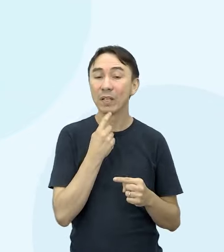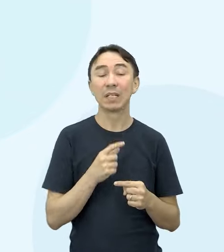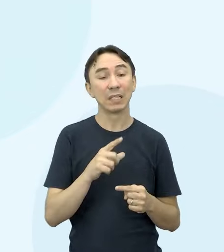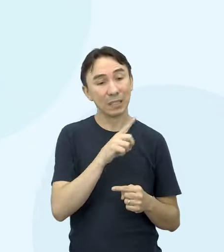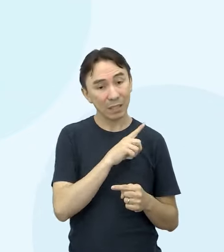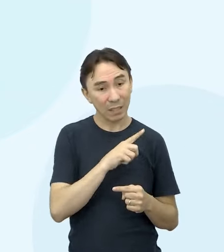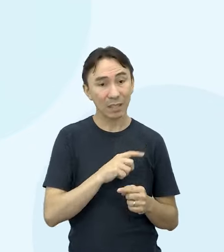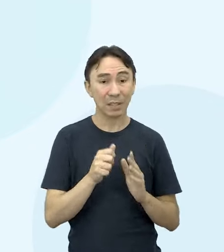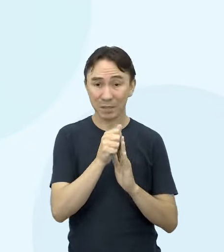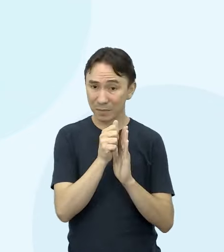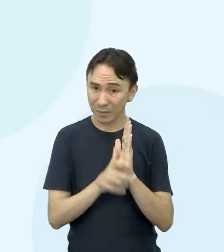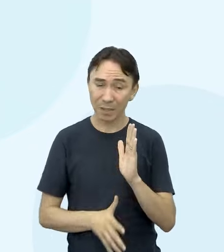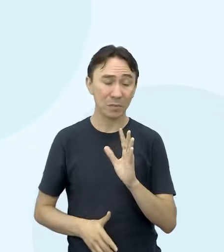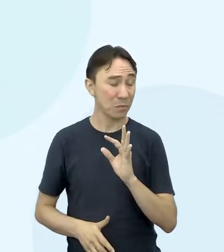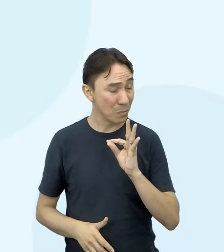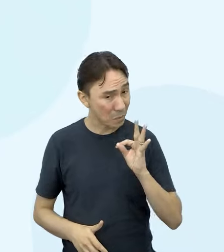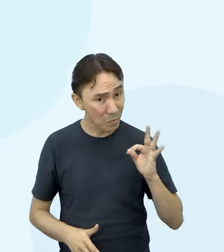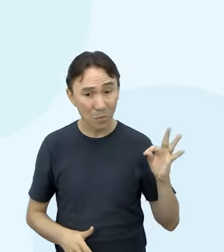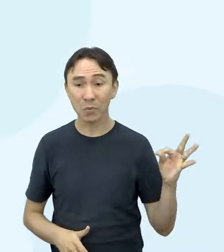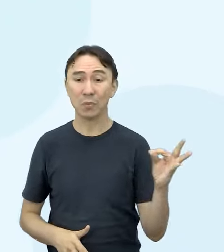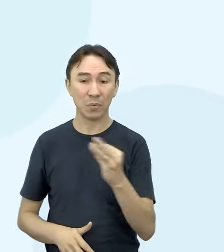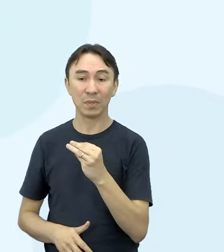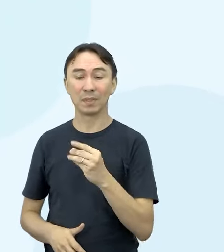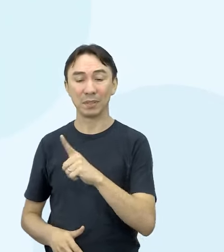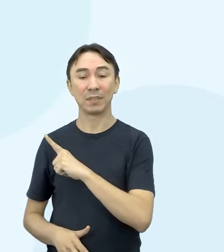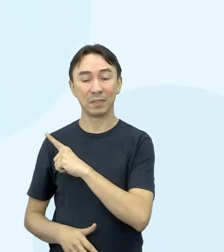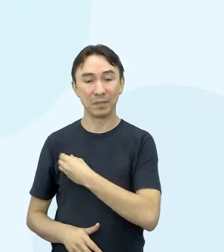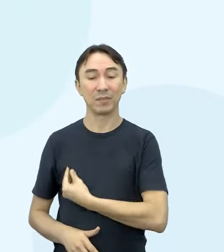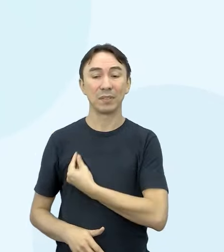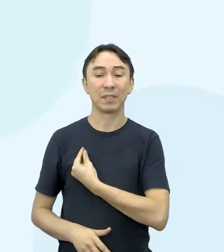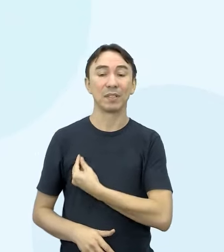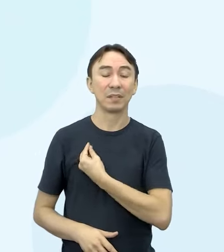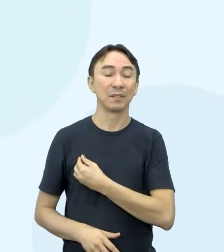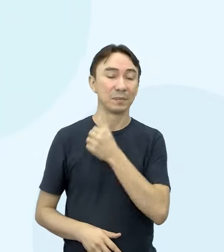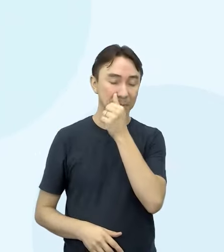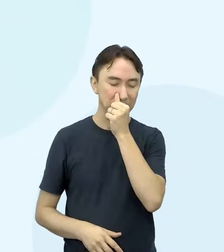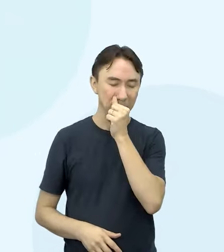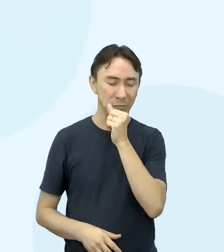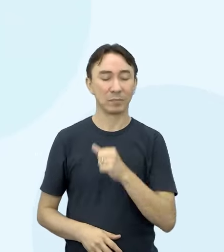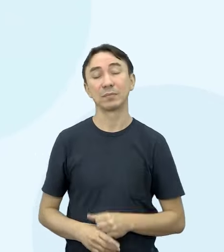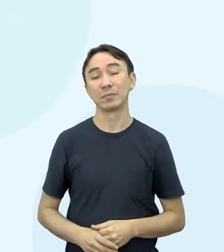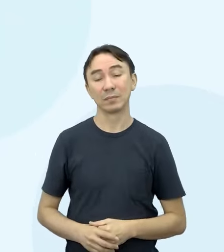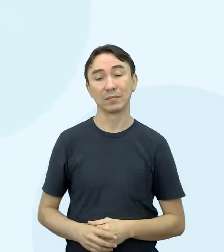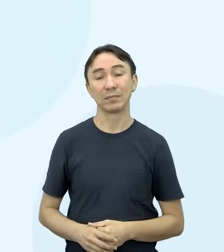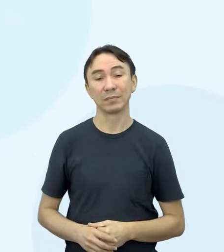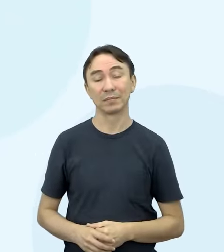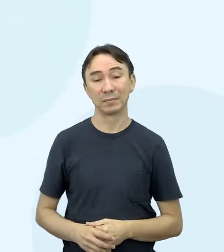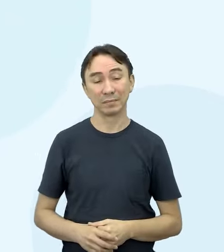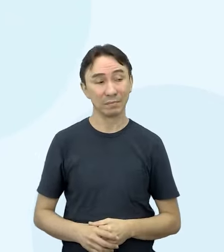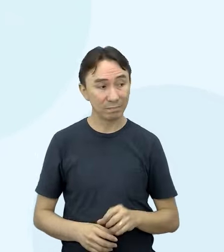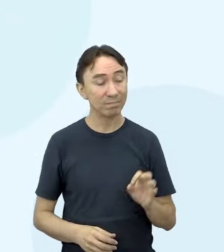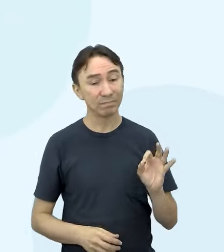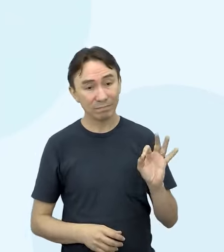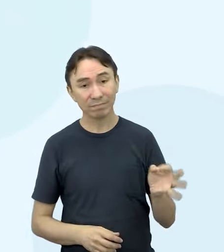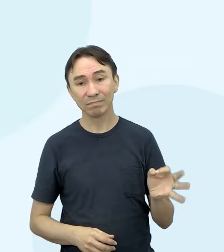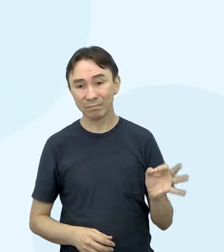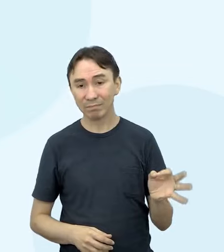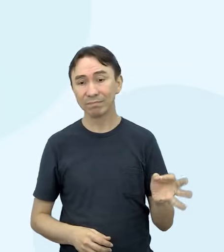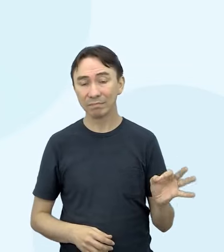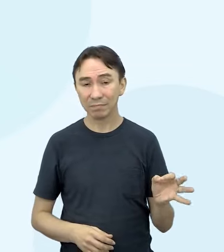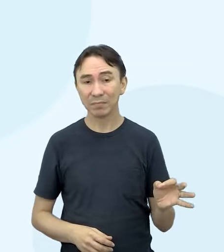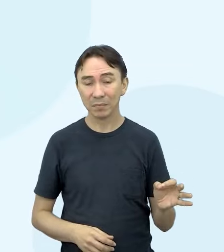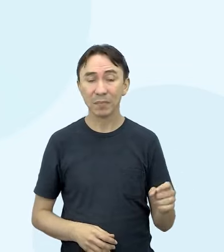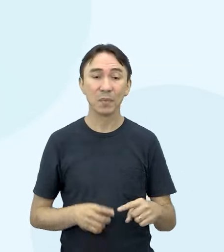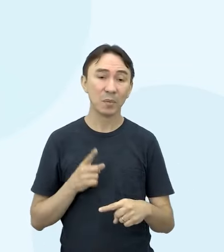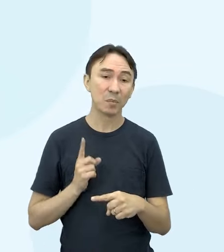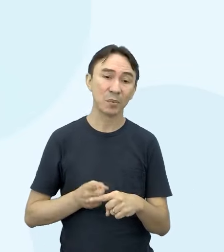as atividades. Quer falar alguma coisa, Bruno? Acho que é porque ele está principalmente por conta